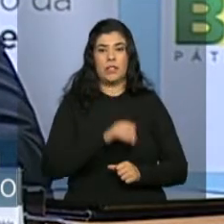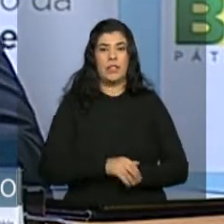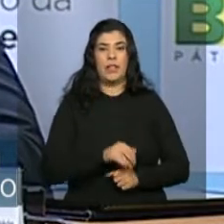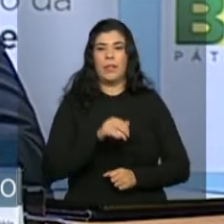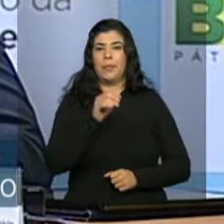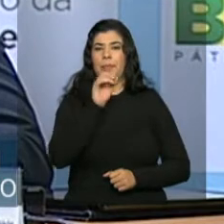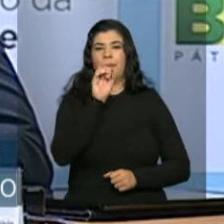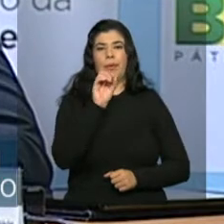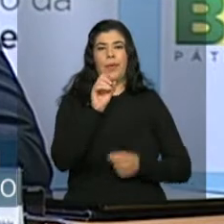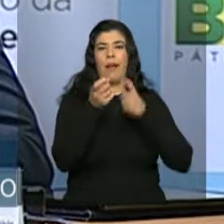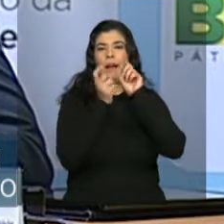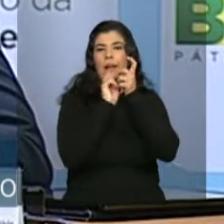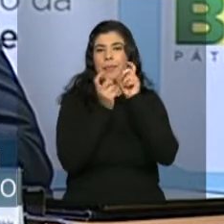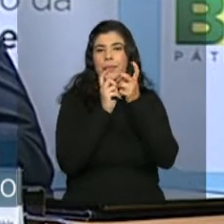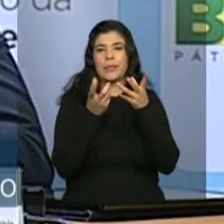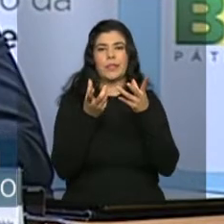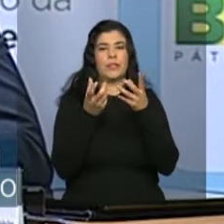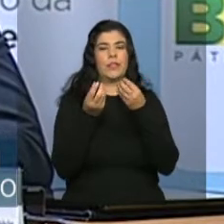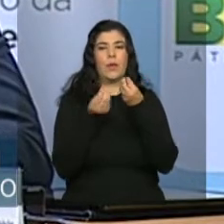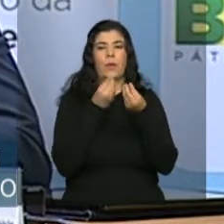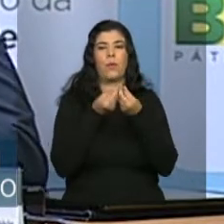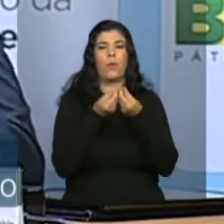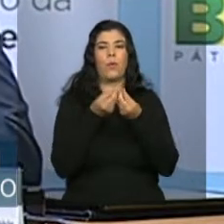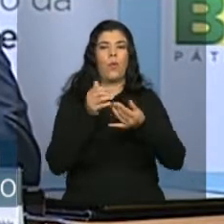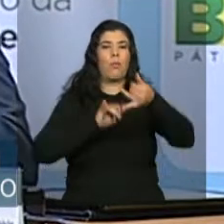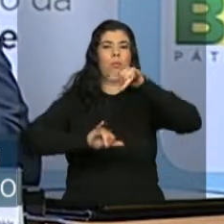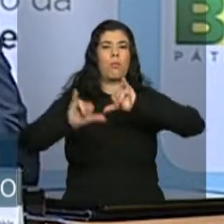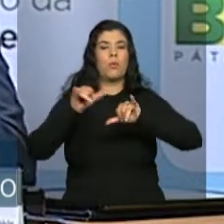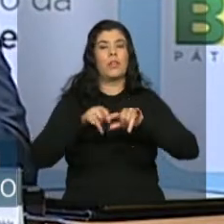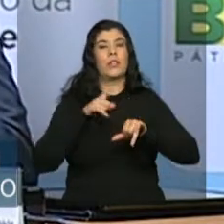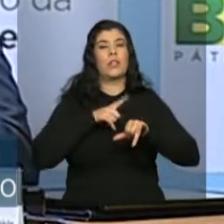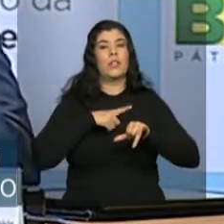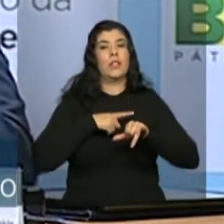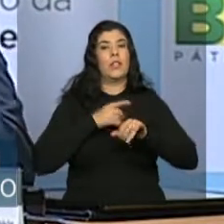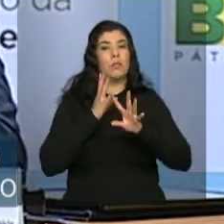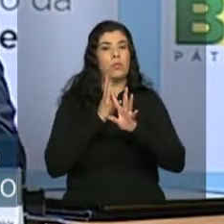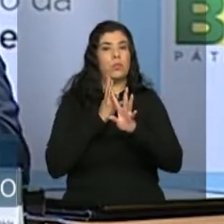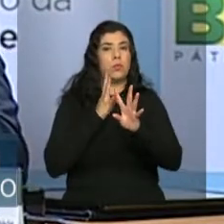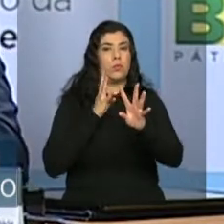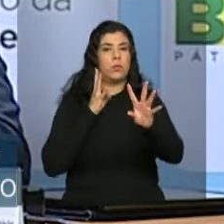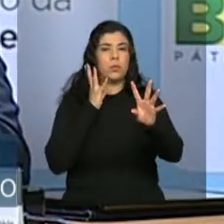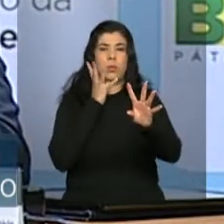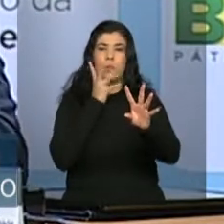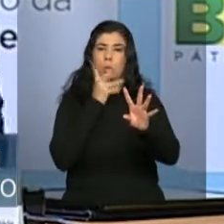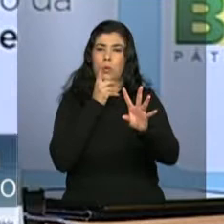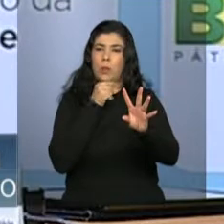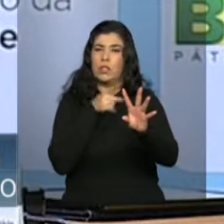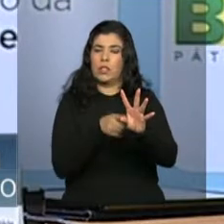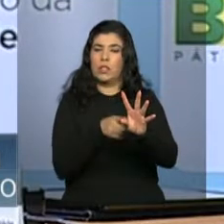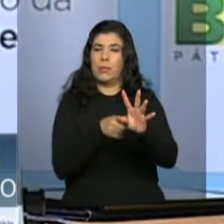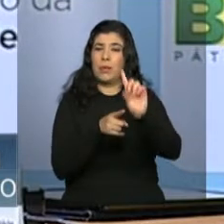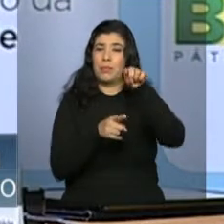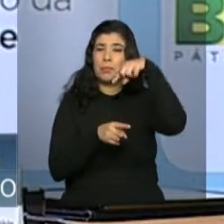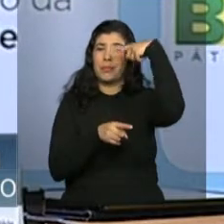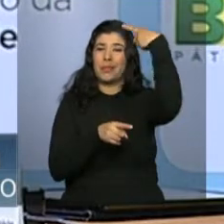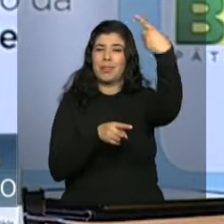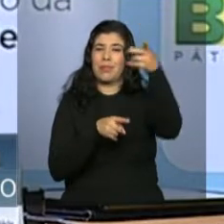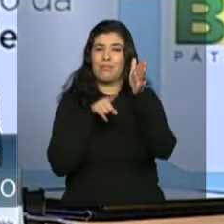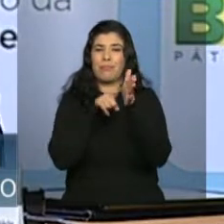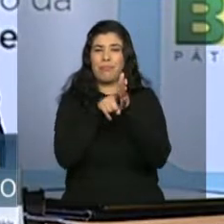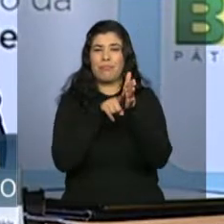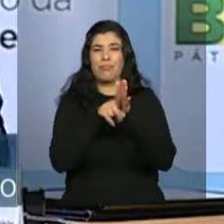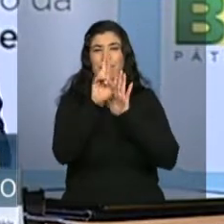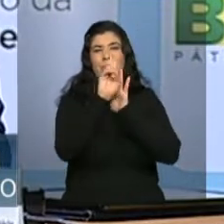tocava forma de administração etc com isso se gerava uma fila Uma demanda muito grande não posso registro